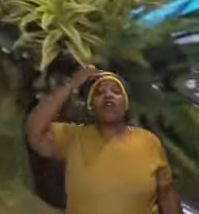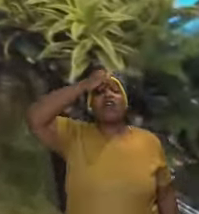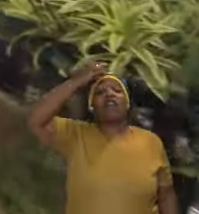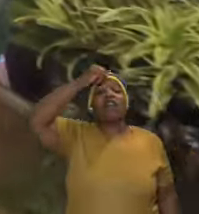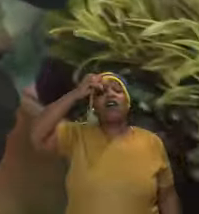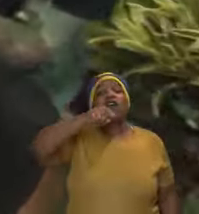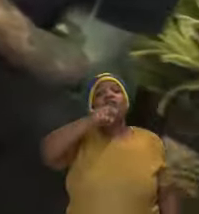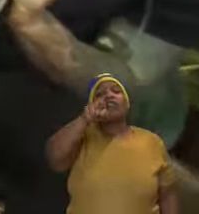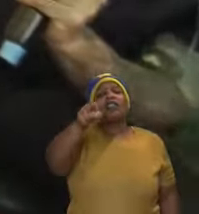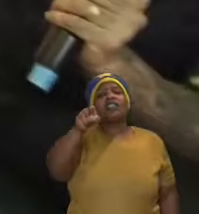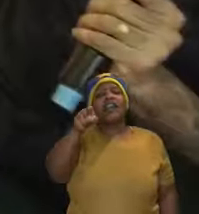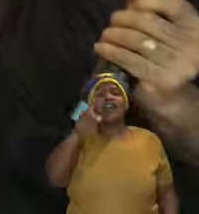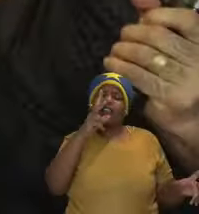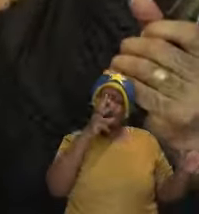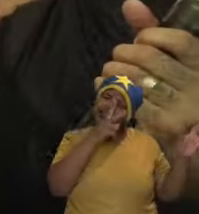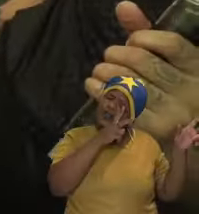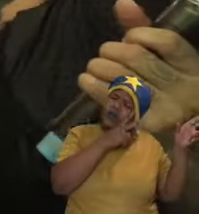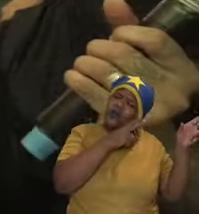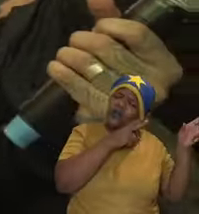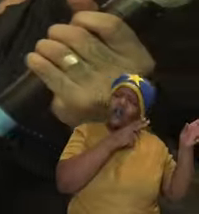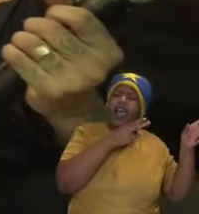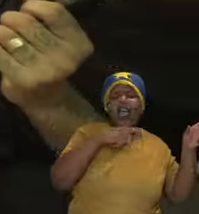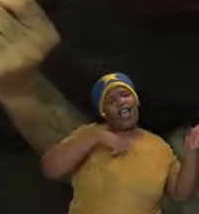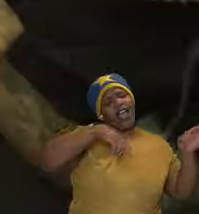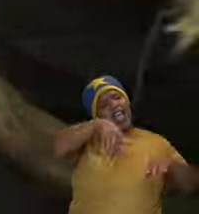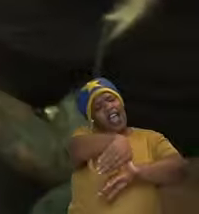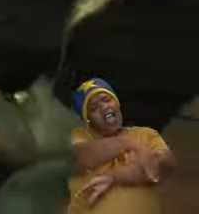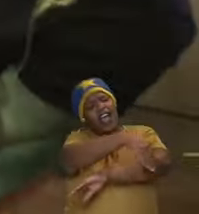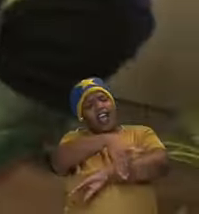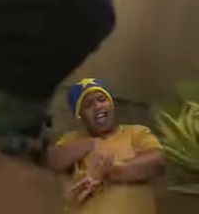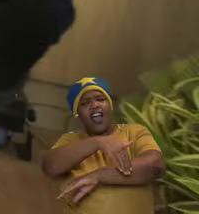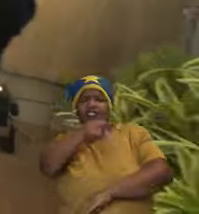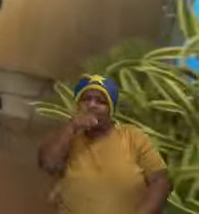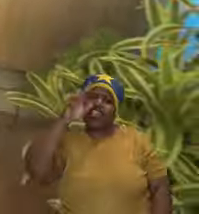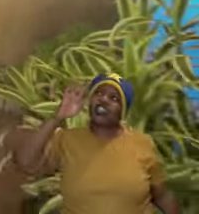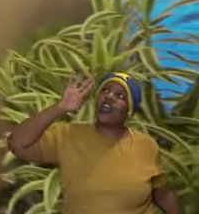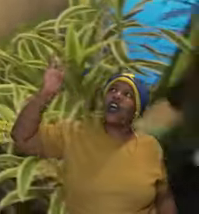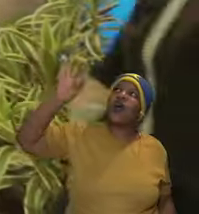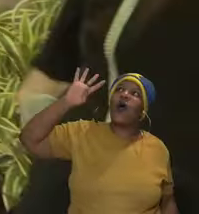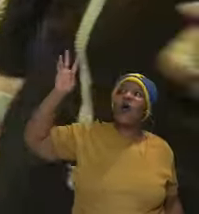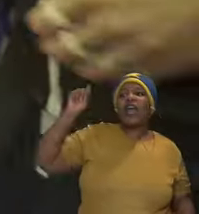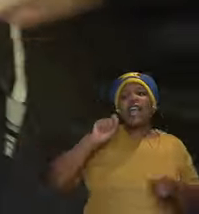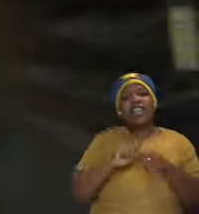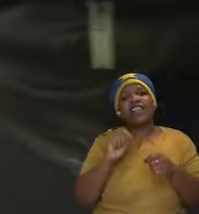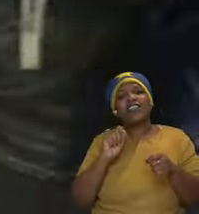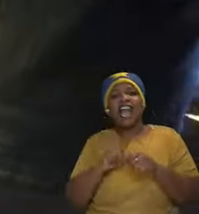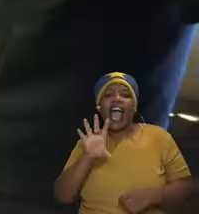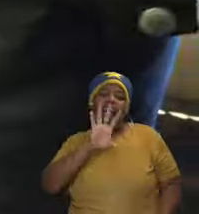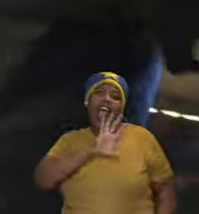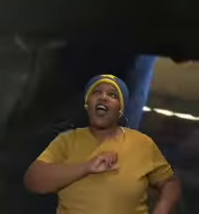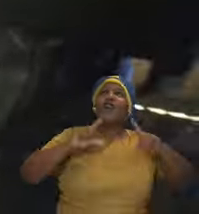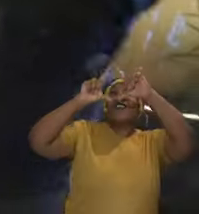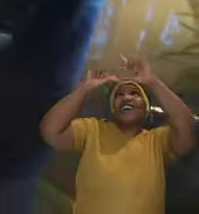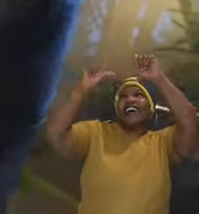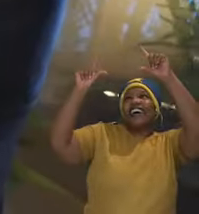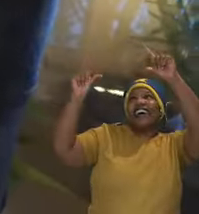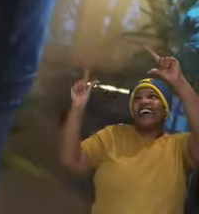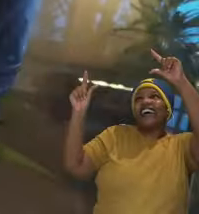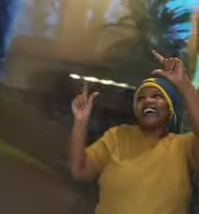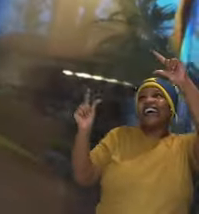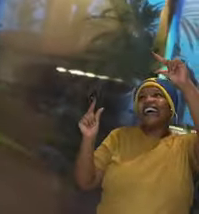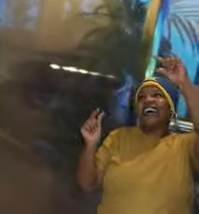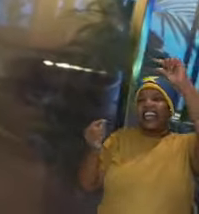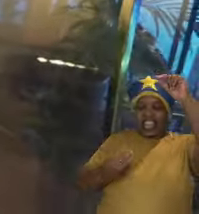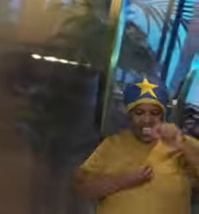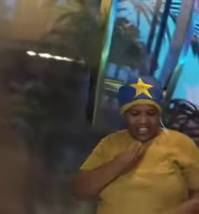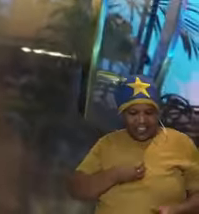Você dormia, ele na rua. Você sonhava, ele fazia amor com a lua. Vida